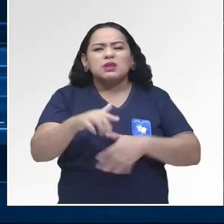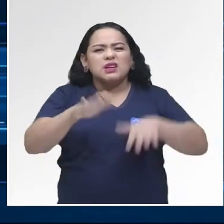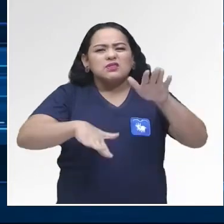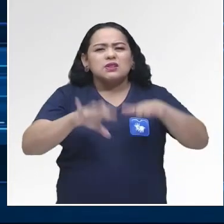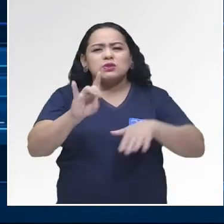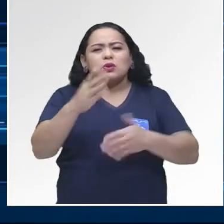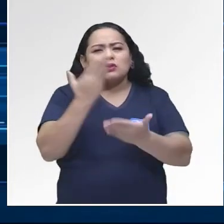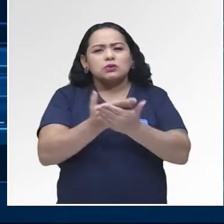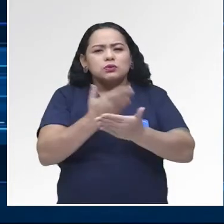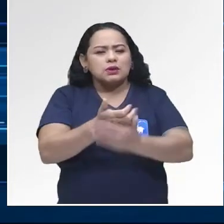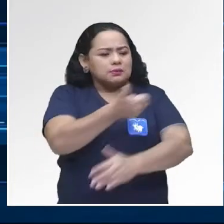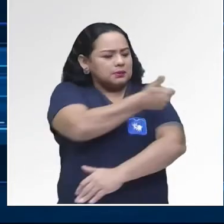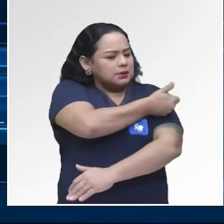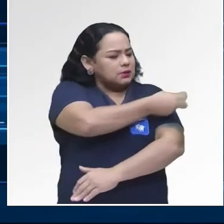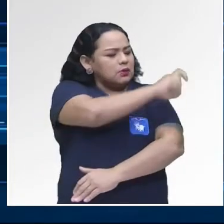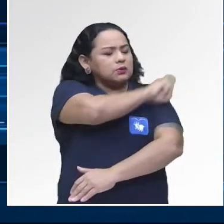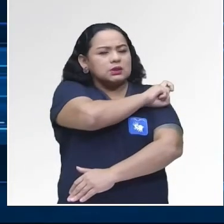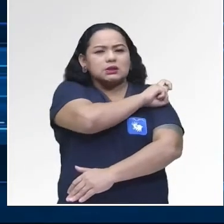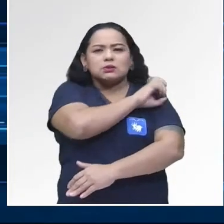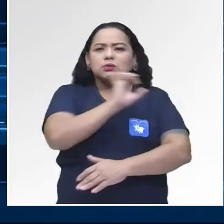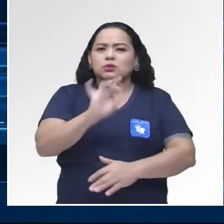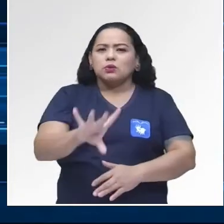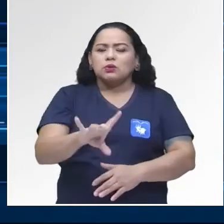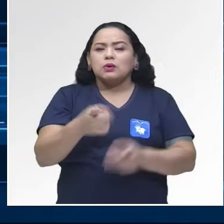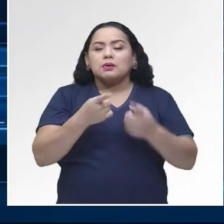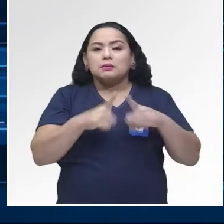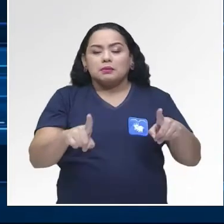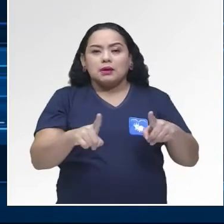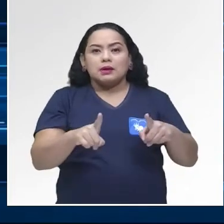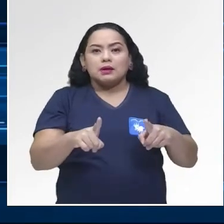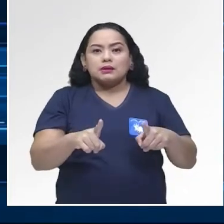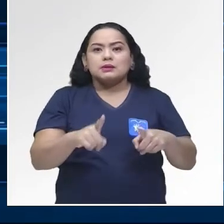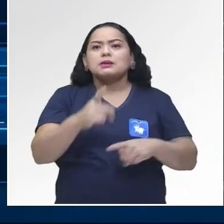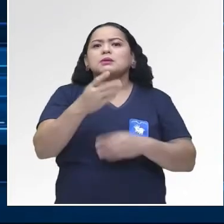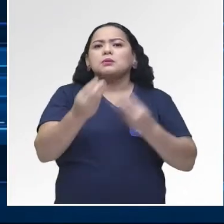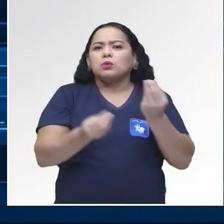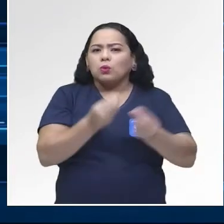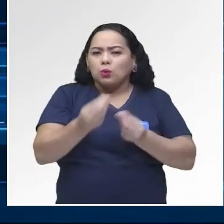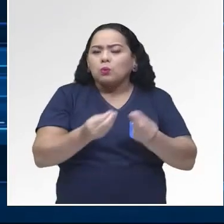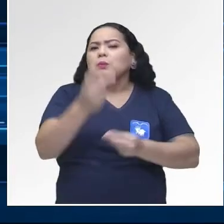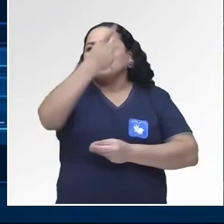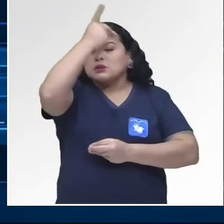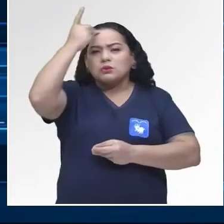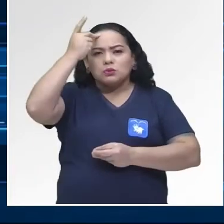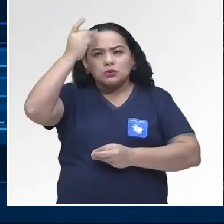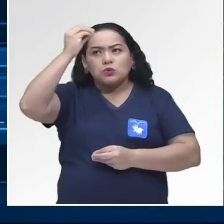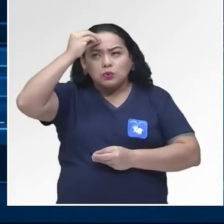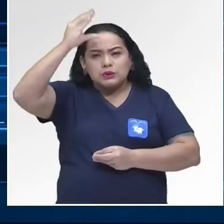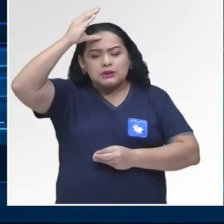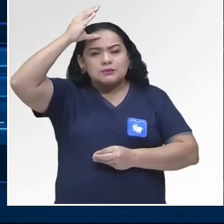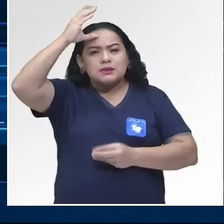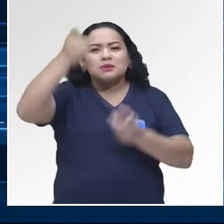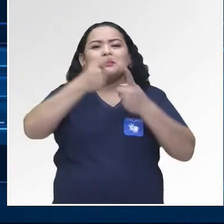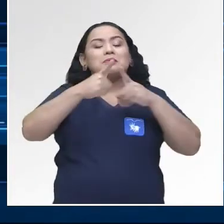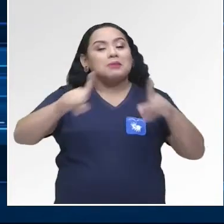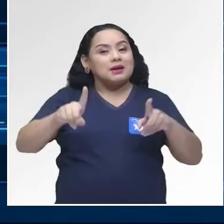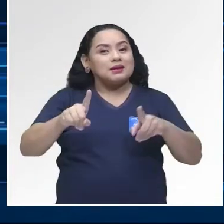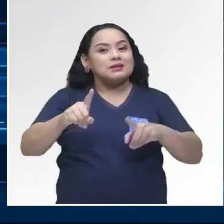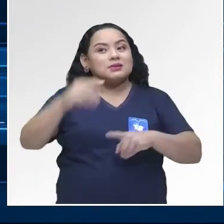lá no início, que não tem estudo nenhum, mas que são pessoas que têm um grande conhecimento, né? Mas é o conhecimento do senso